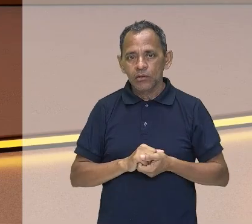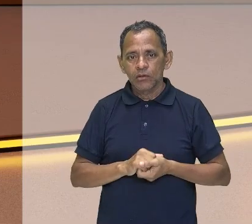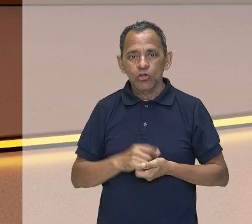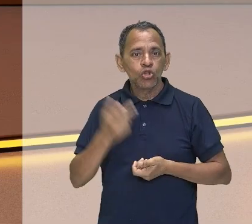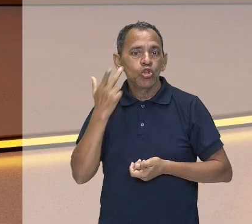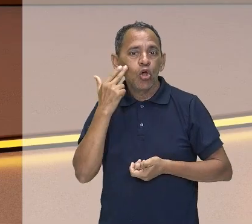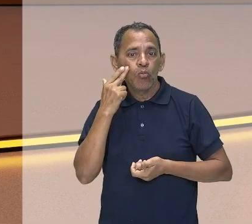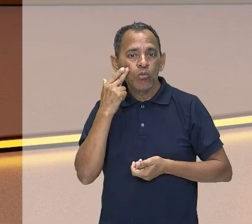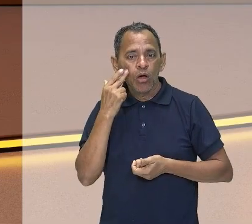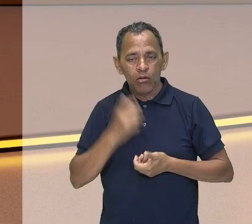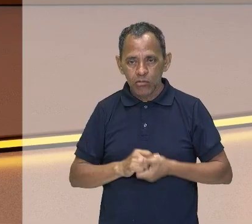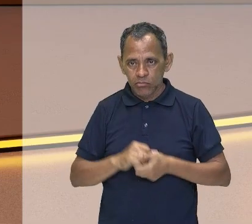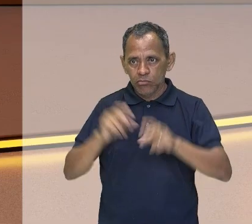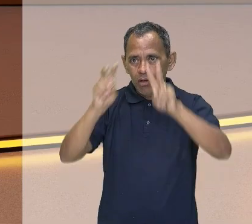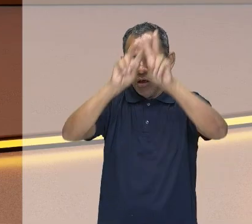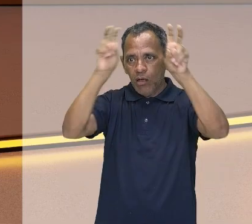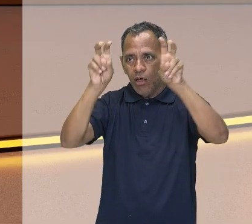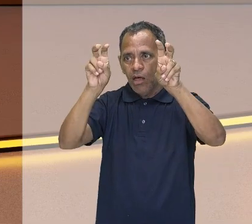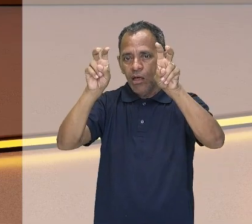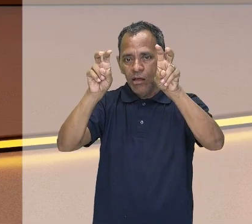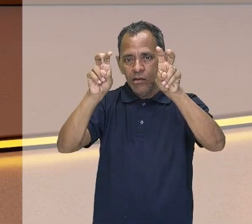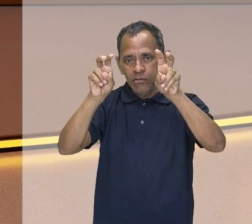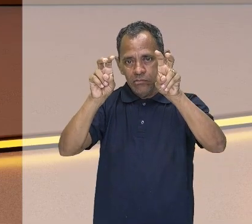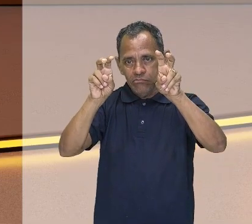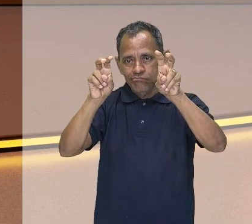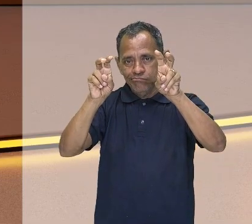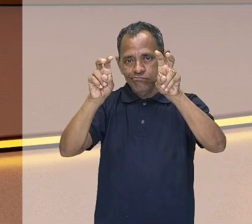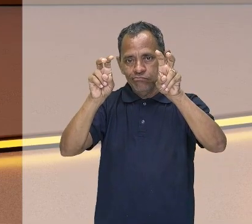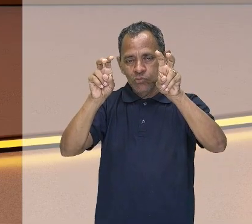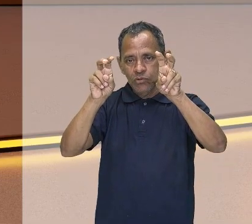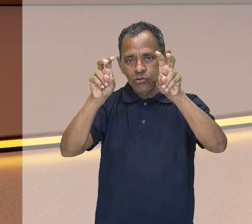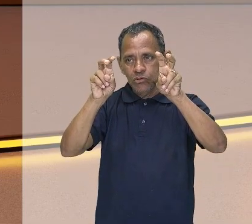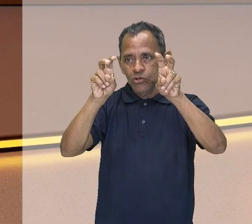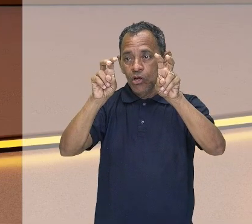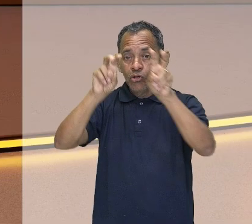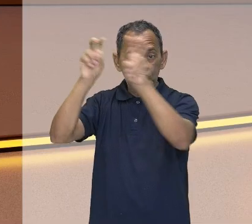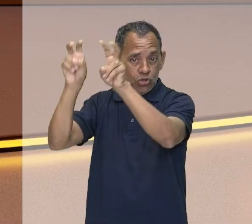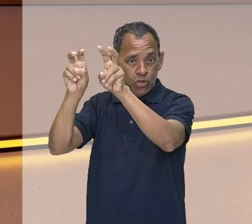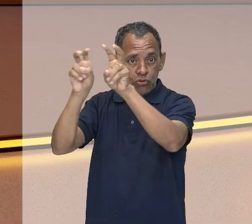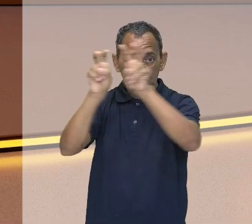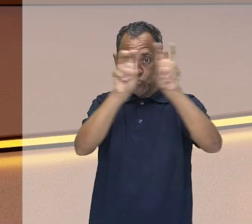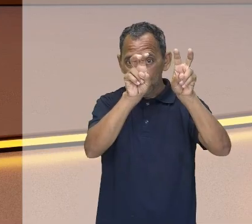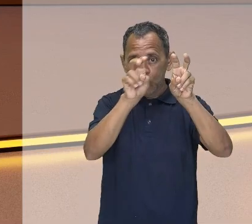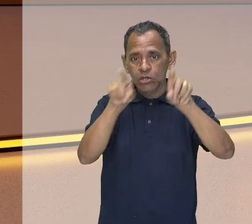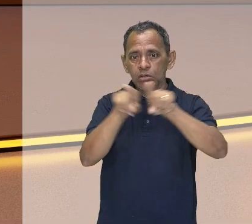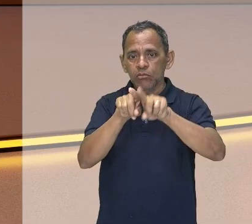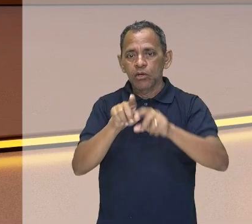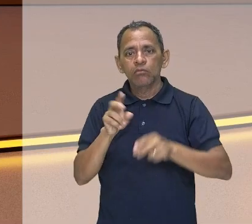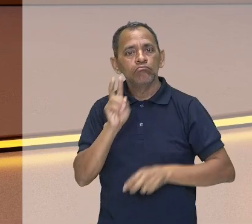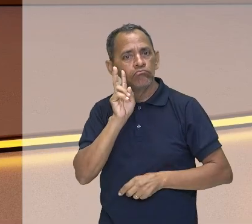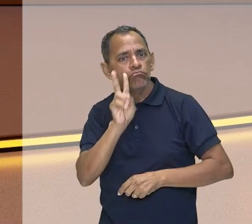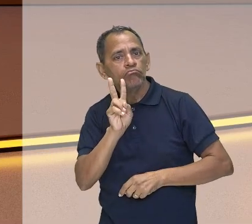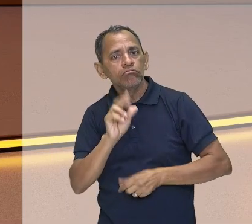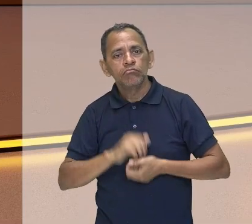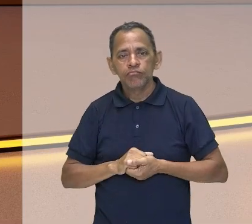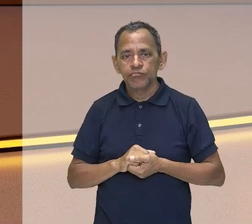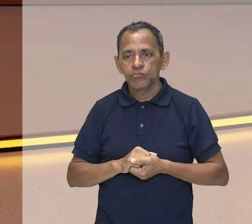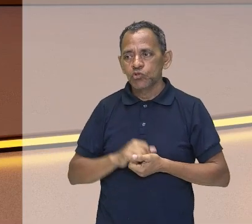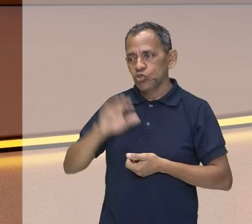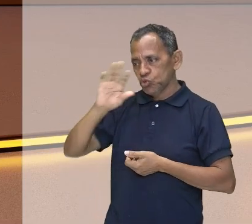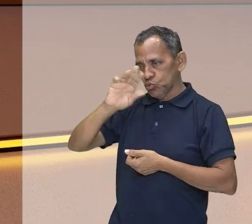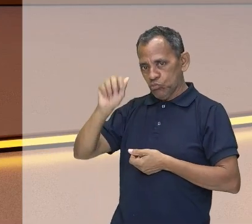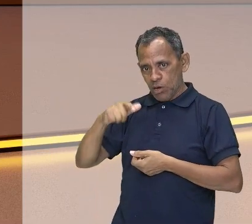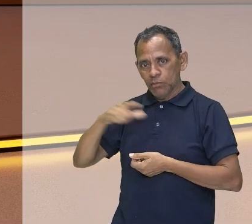canto superior do nosso mapa, na parte superior do mapa, no canto direito ou esquerdo ou centralizado. O nosso mapa aqui, ele tem